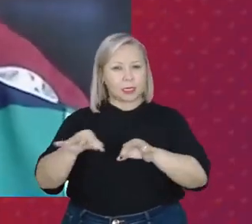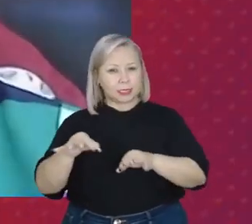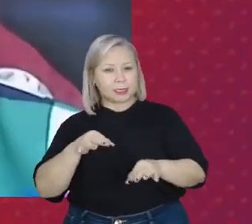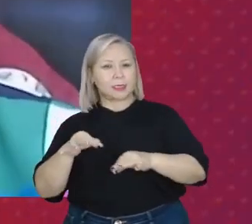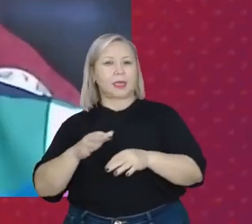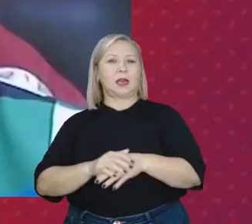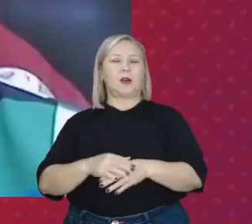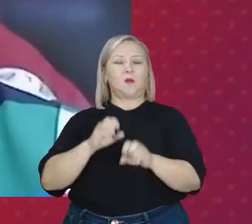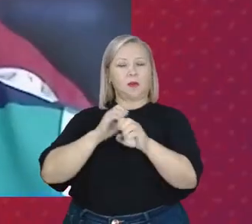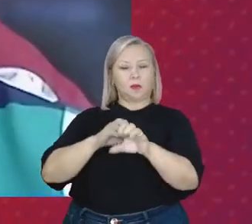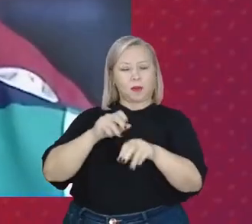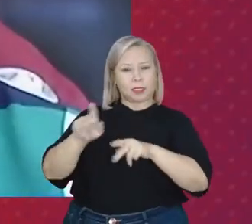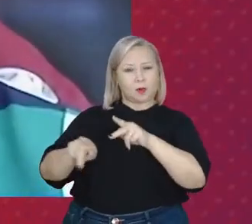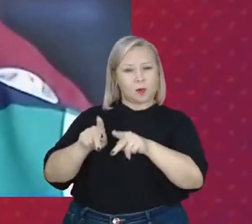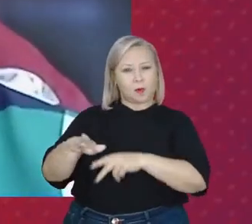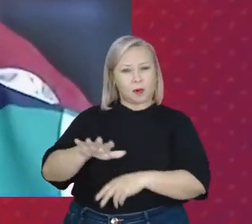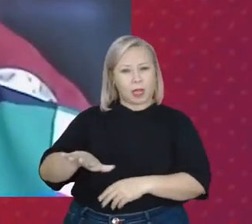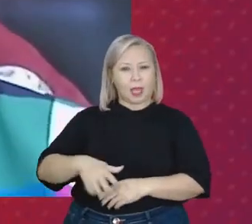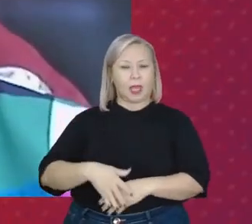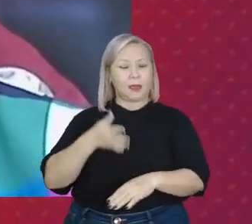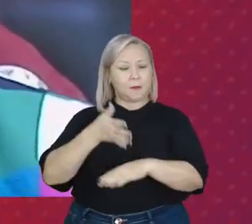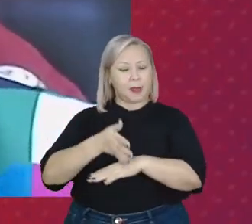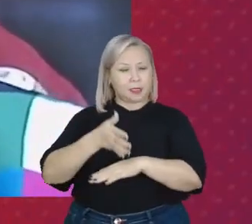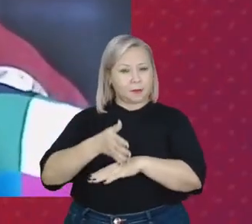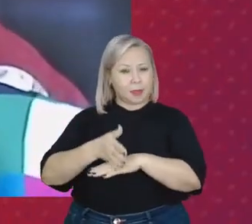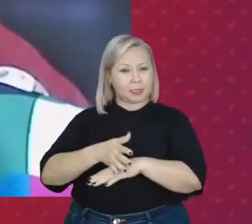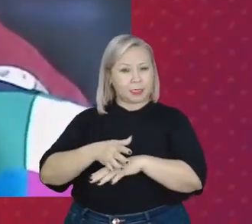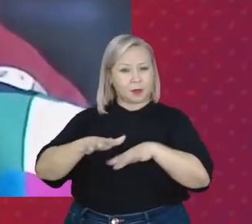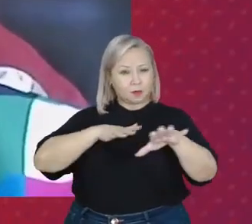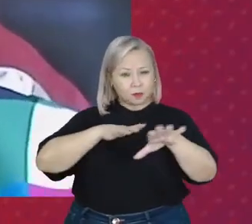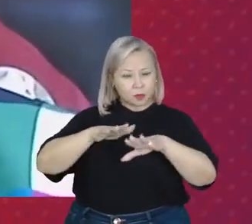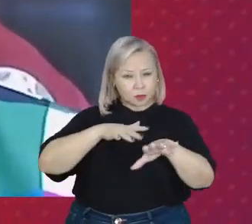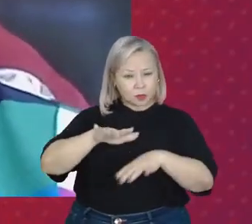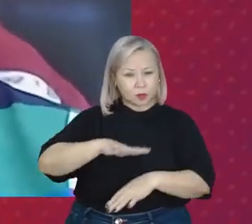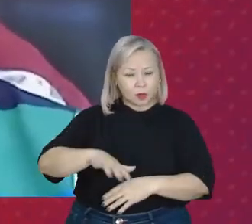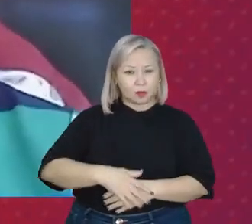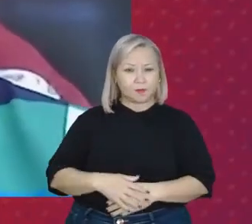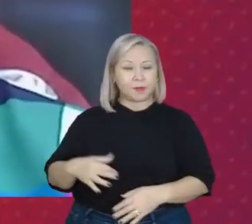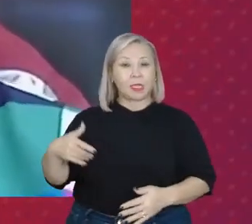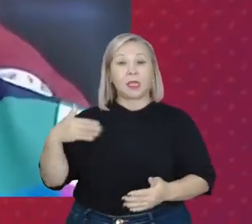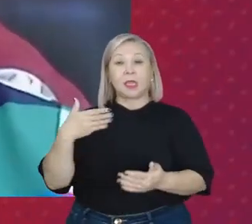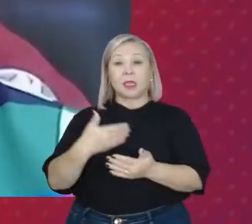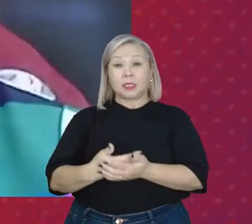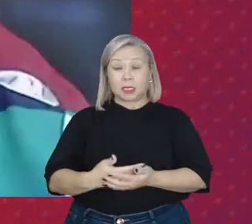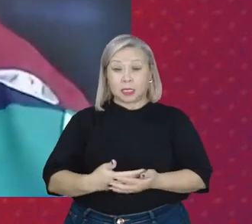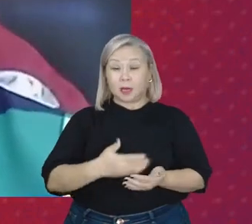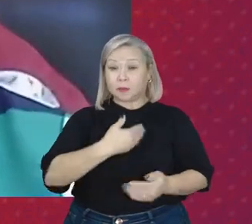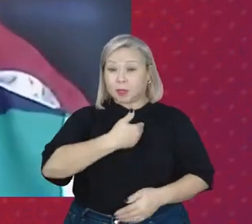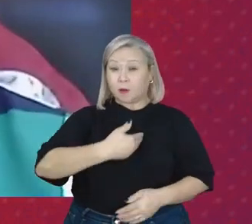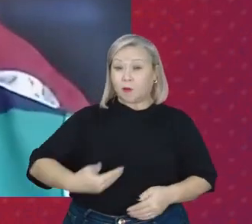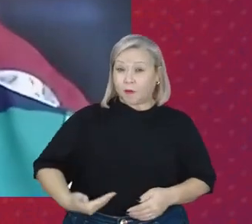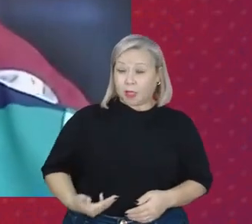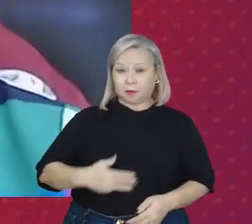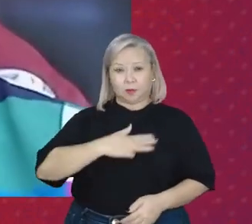dos movimentos sociais permanentemente, chegamos ao governo de 2000 do Luiz Inácio Lula da